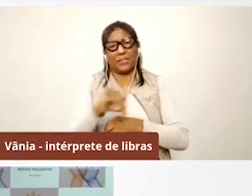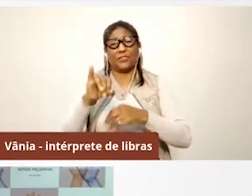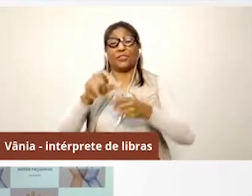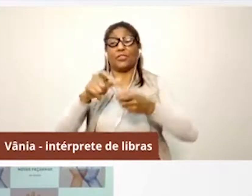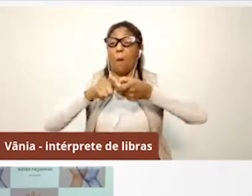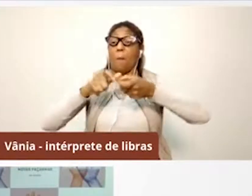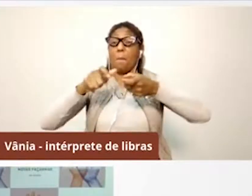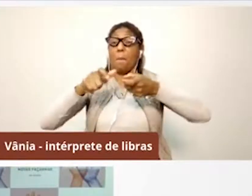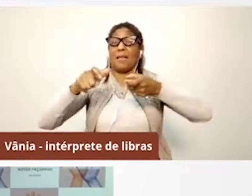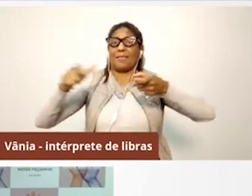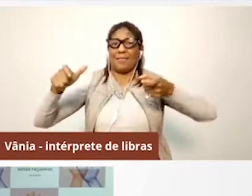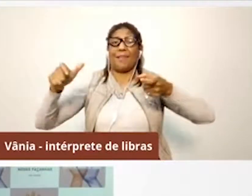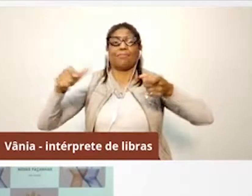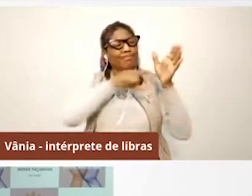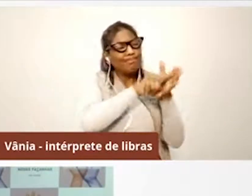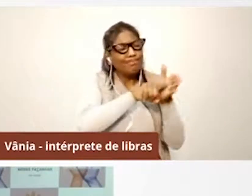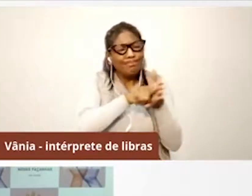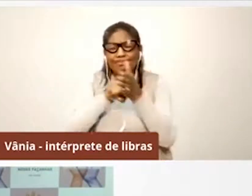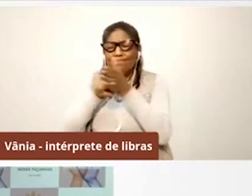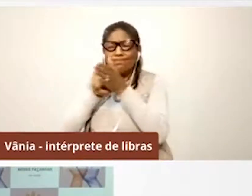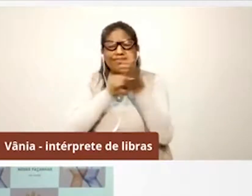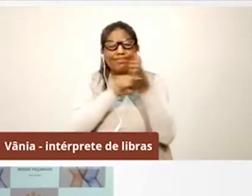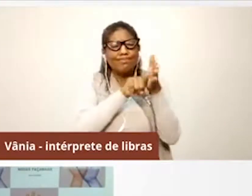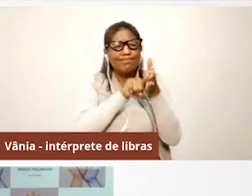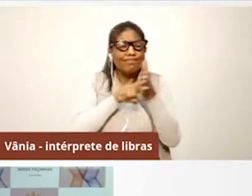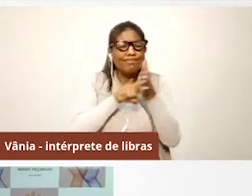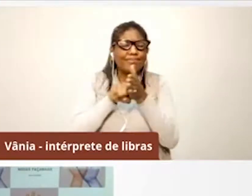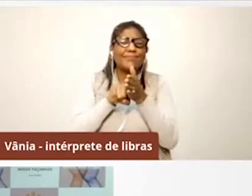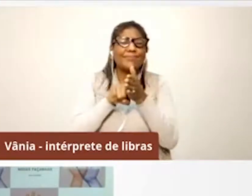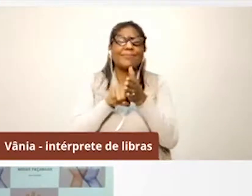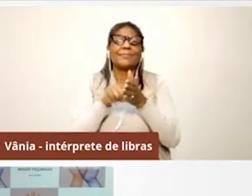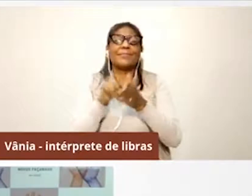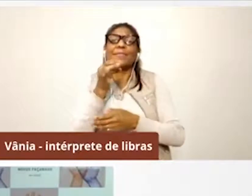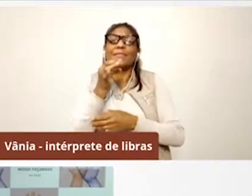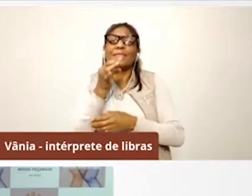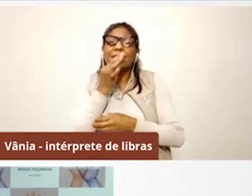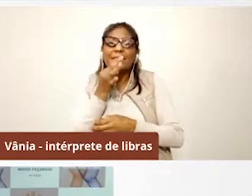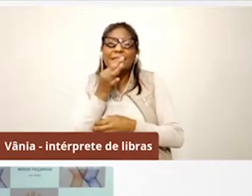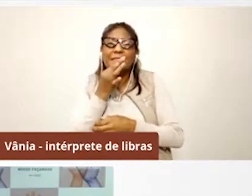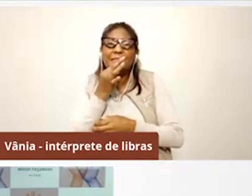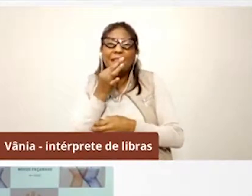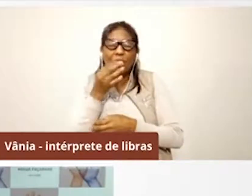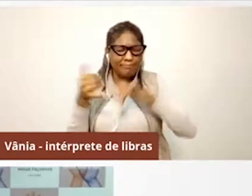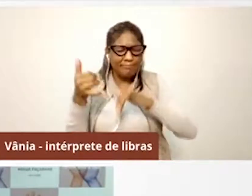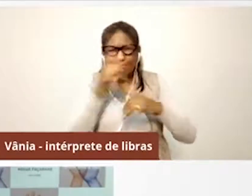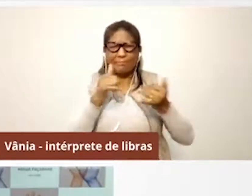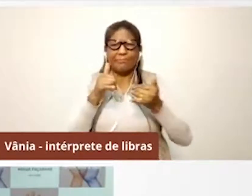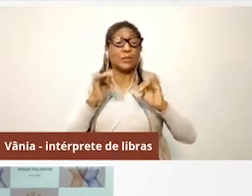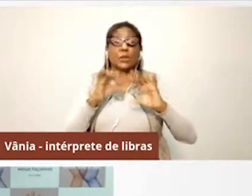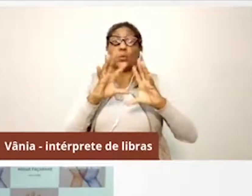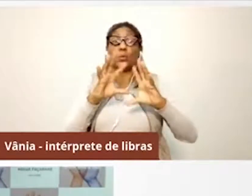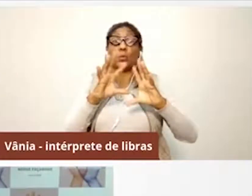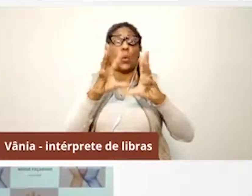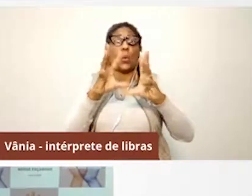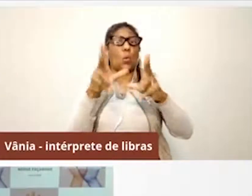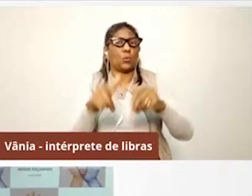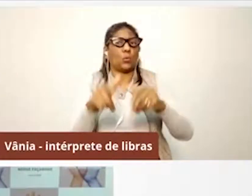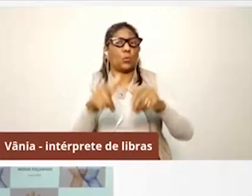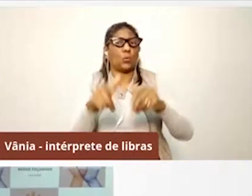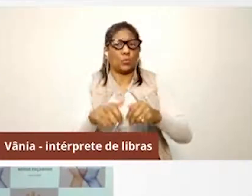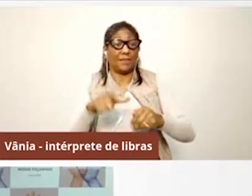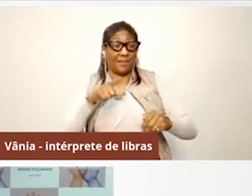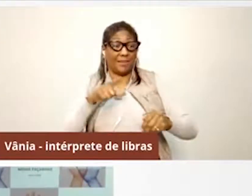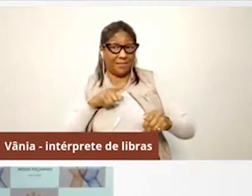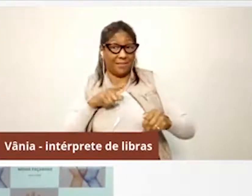testagem, né, em toda a população que tiver, né, sintomática ou assintomática, conforme